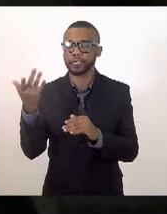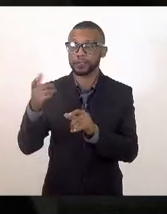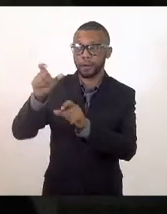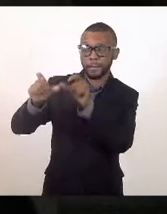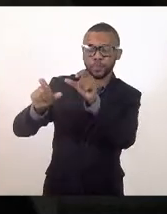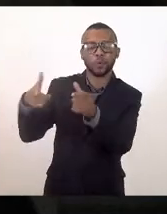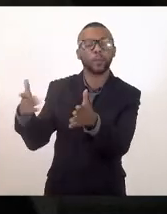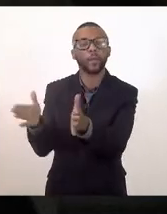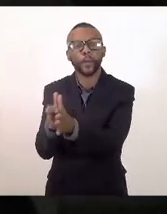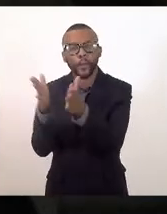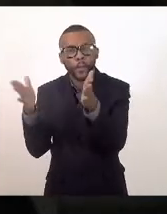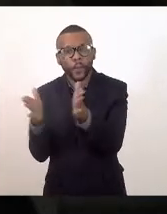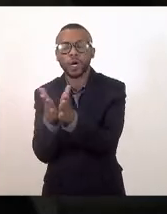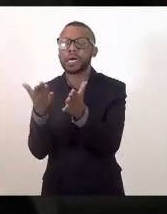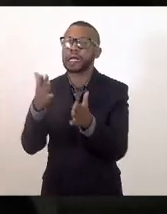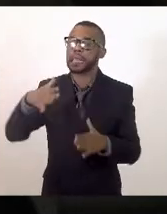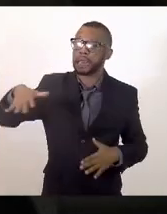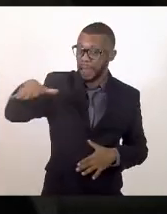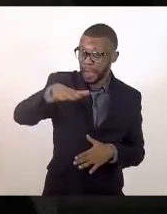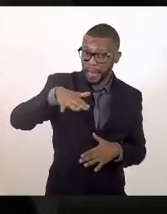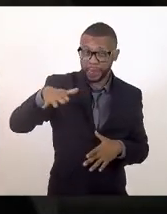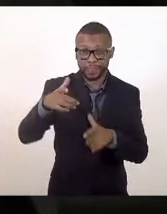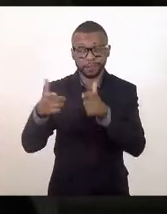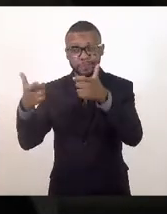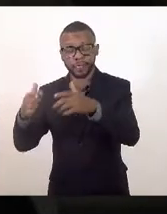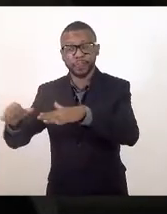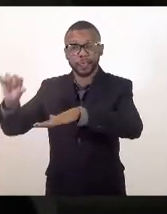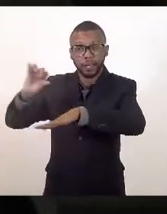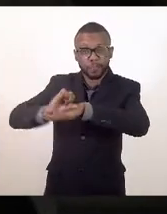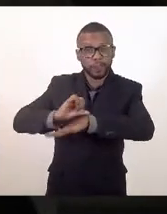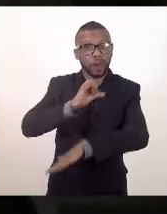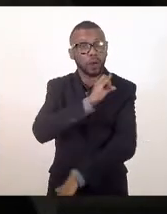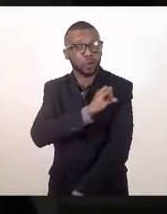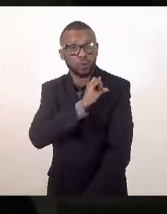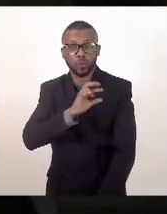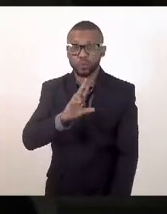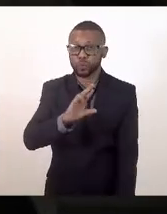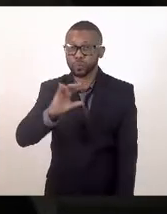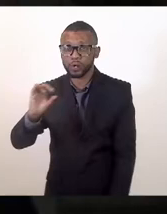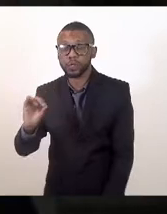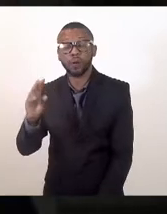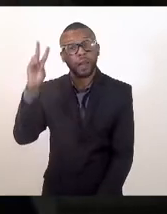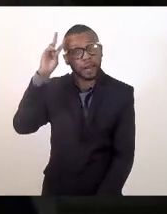que caracterizam a região metropolitana do Rio de Janeiro. E lembrando, deputada Renata, que